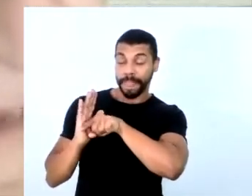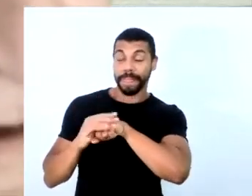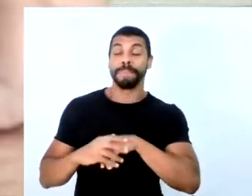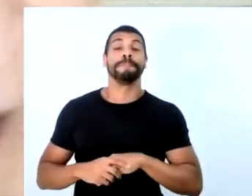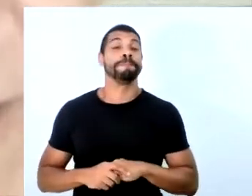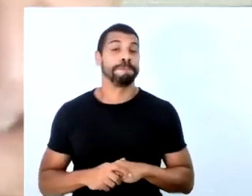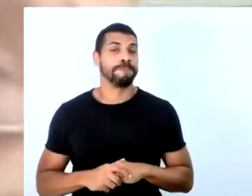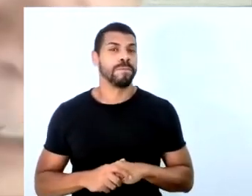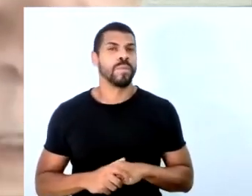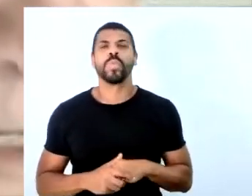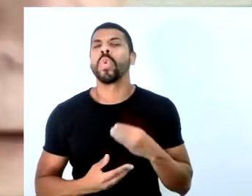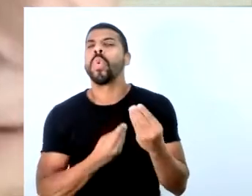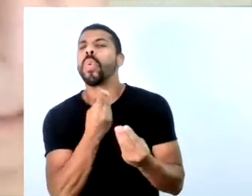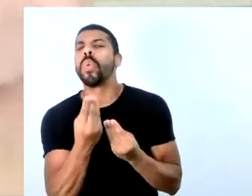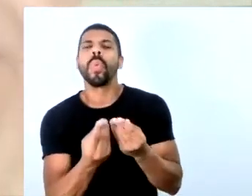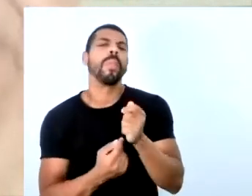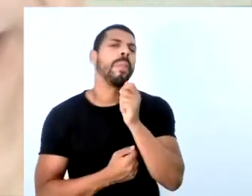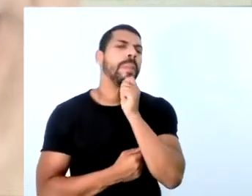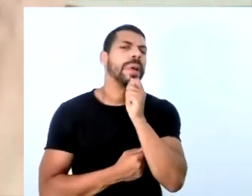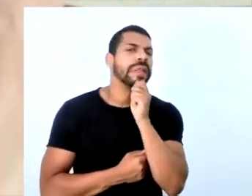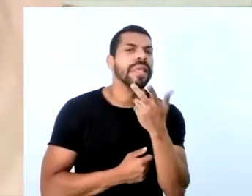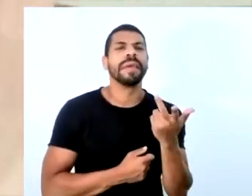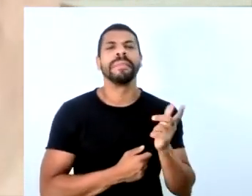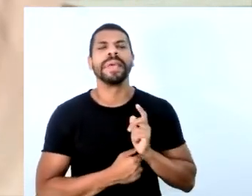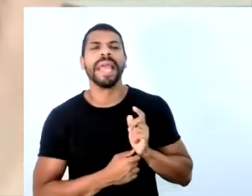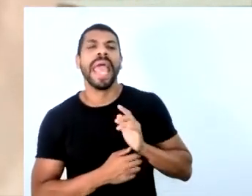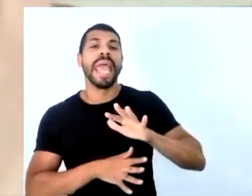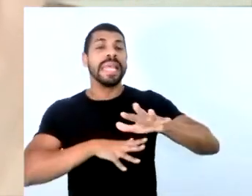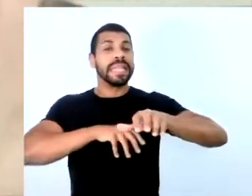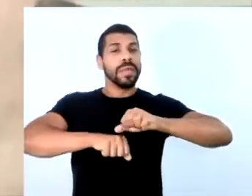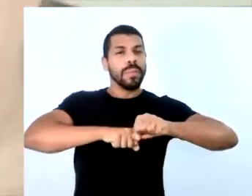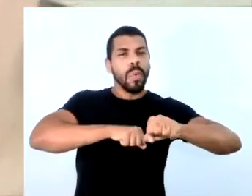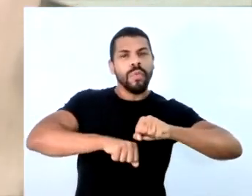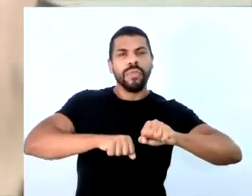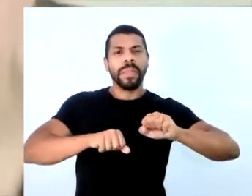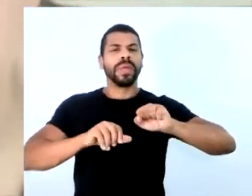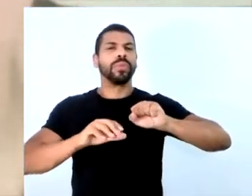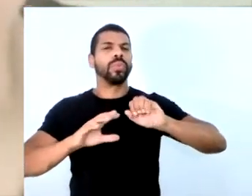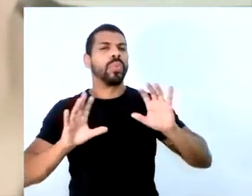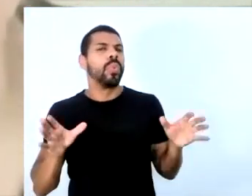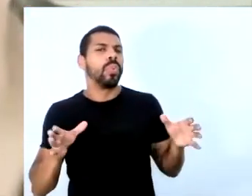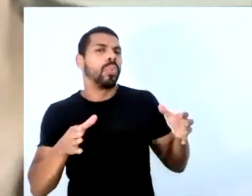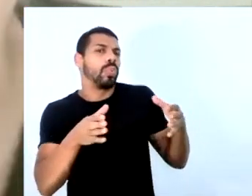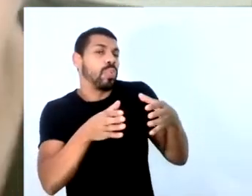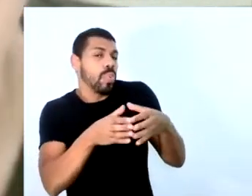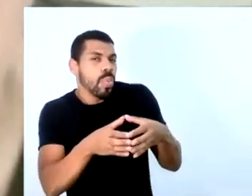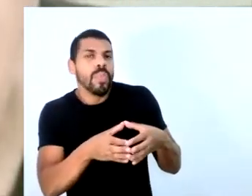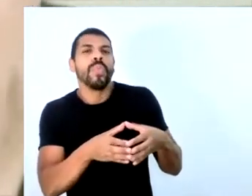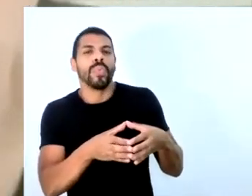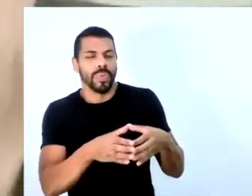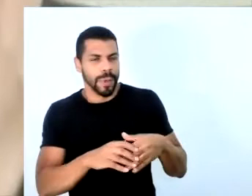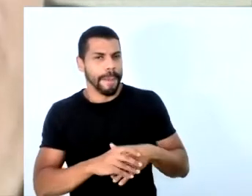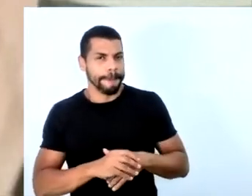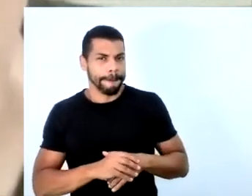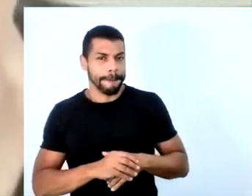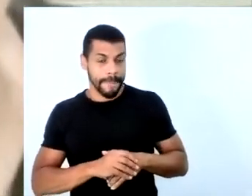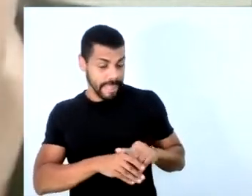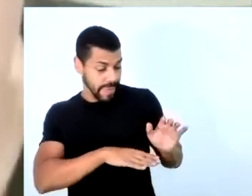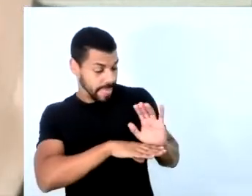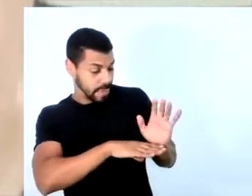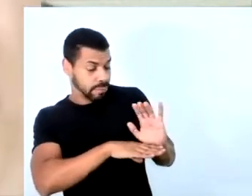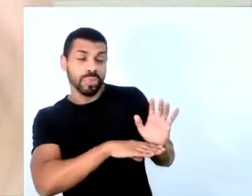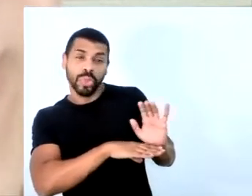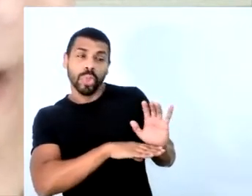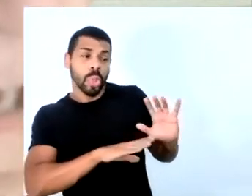Entendi. O Léo Sardas deixou aqui uma pergunta, falou que o seu processo, que você defende muito isso, esse envolvimento com o todo,